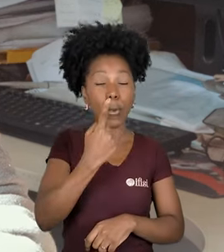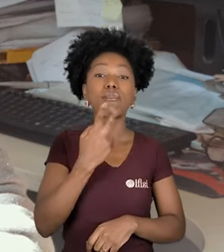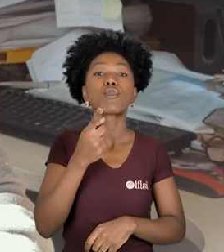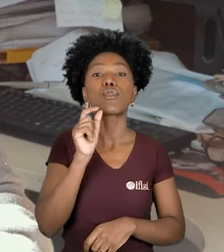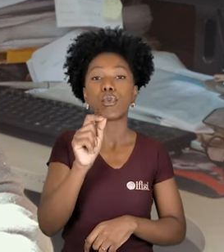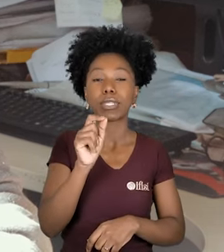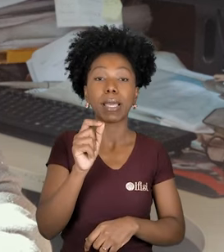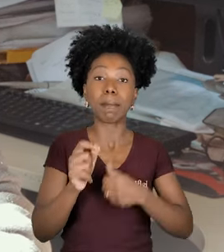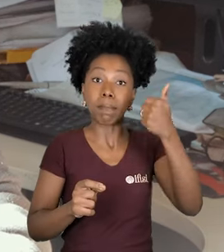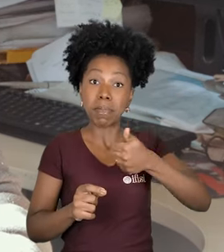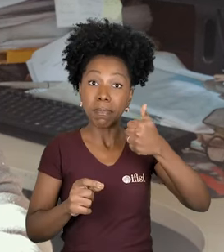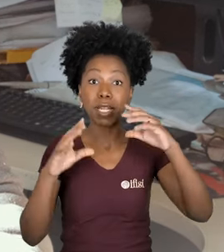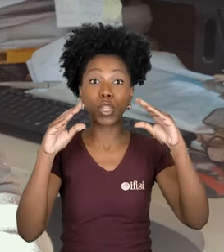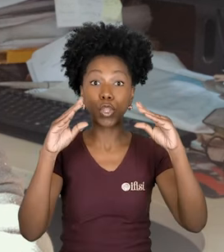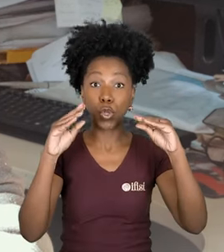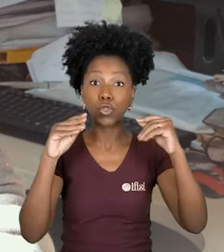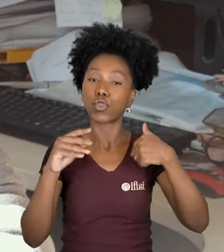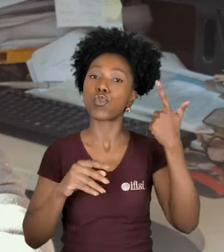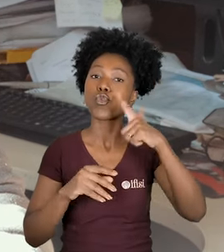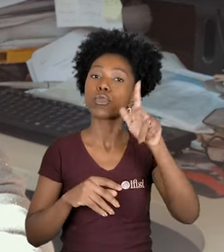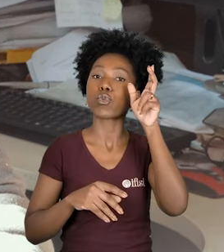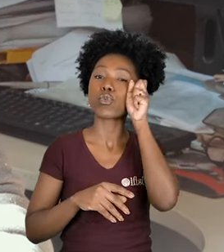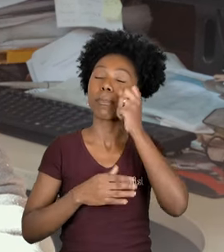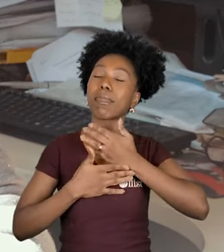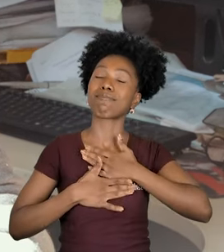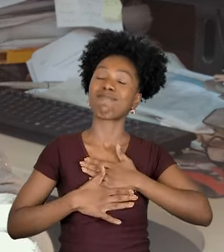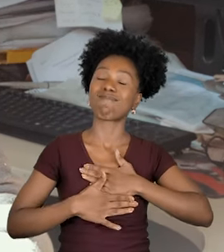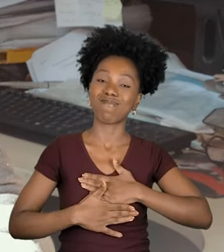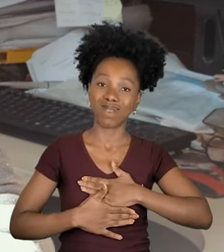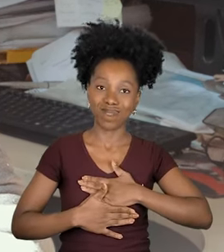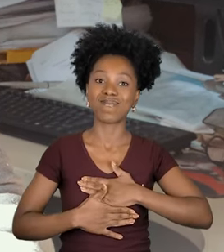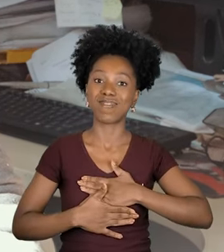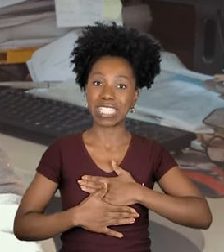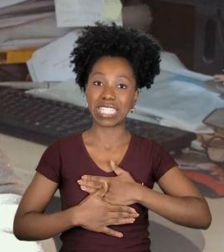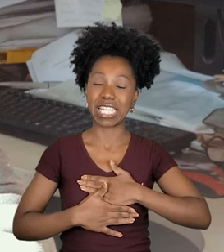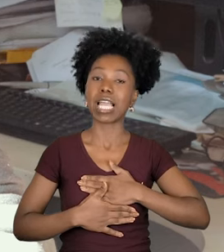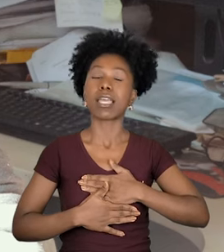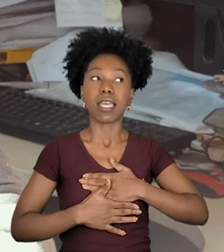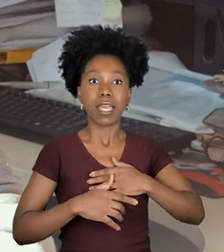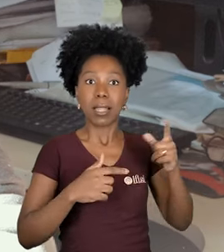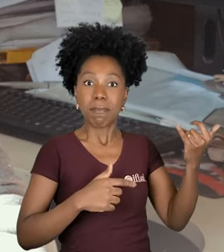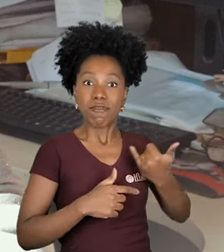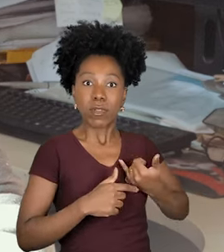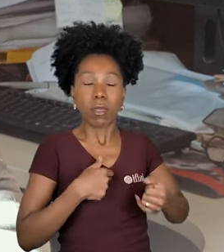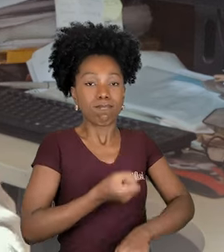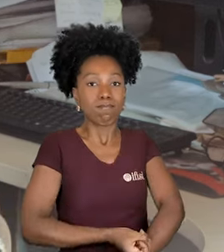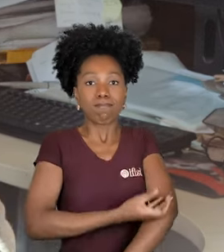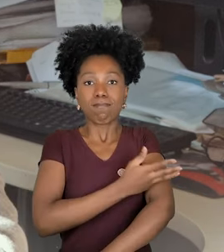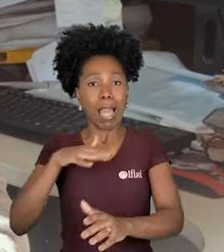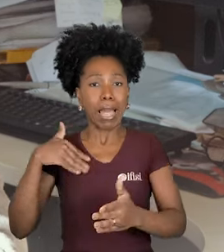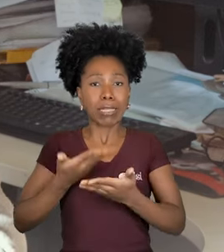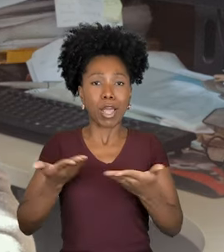é a primeira noite que eu durmo sossegada. Isso no dia me emocionou muito, e